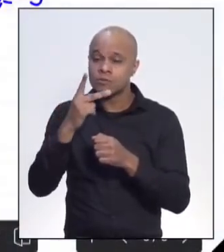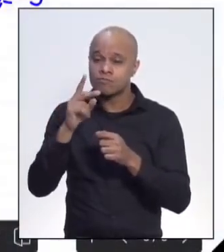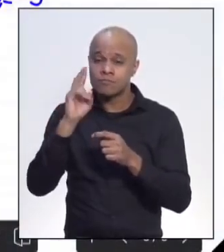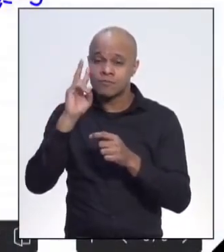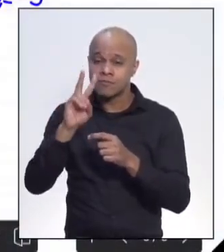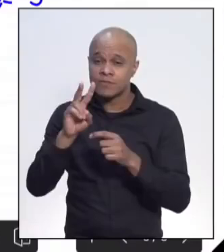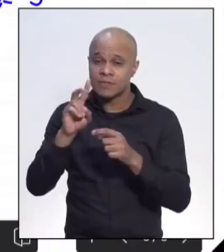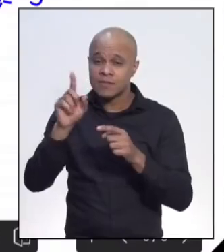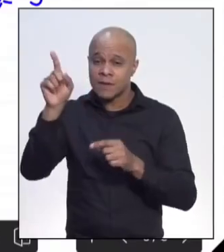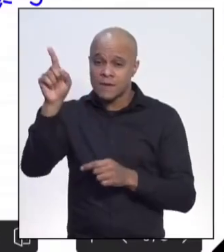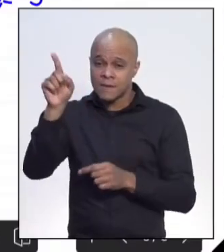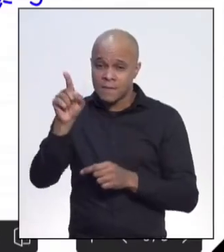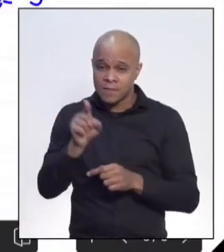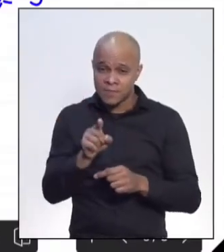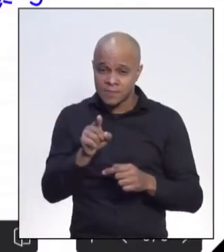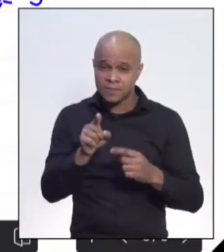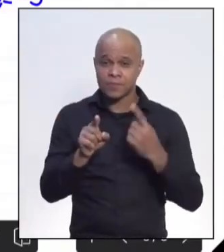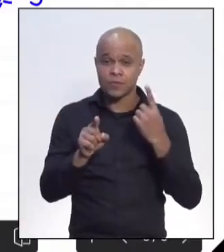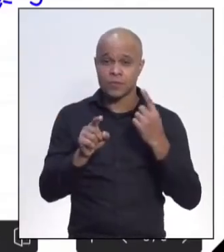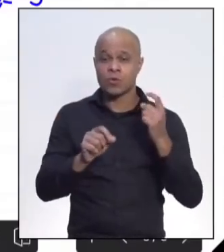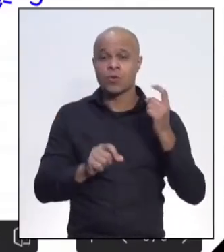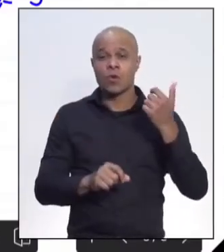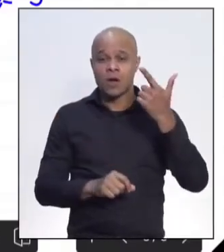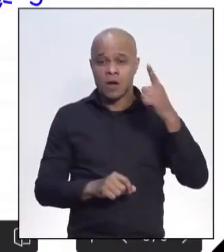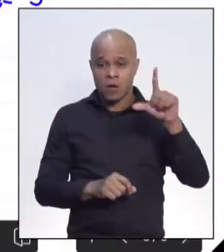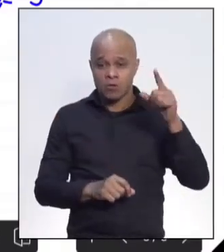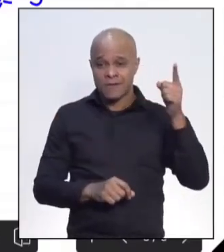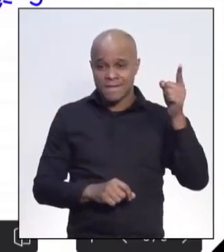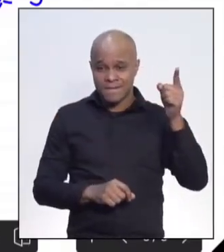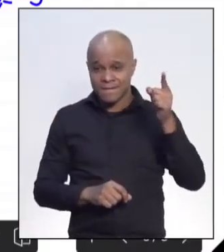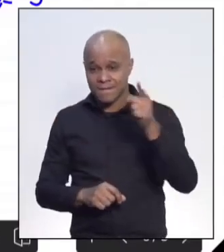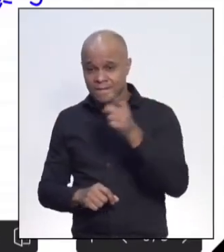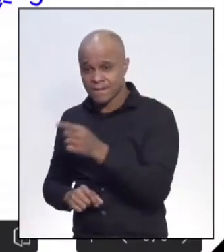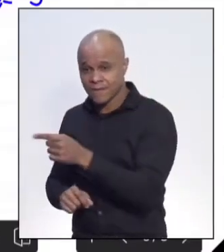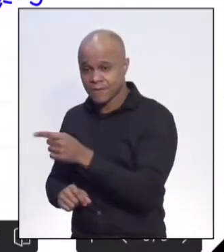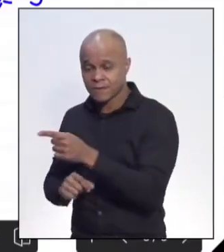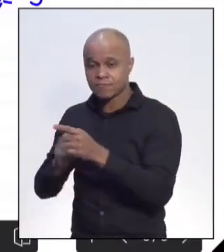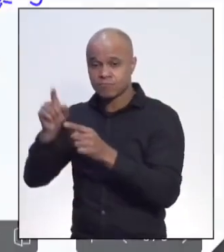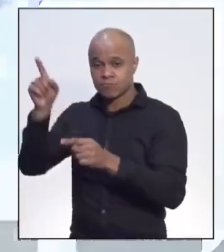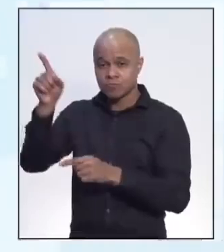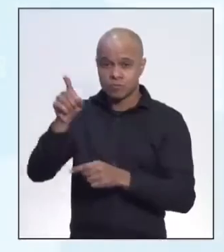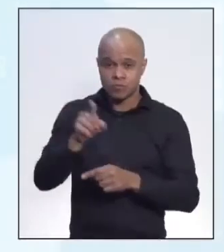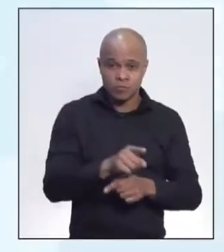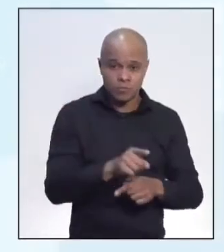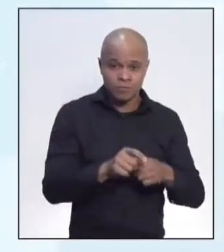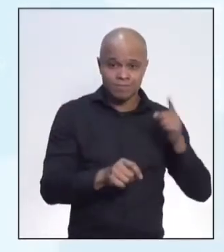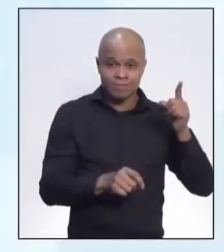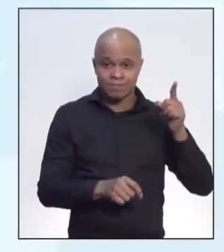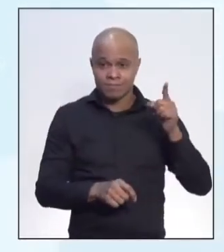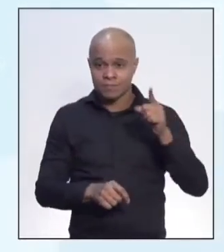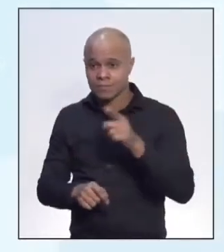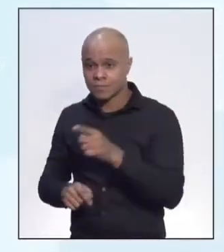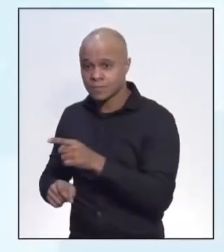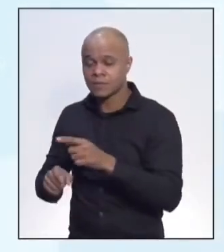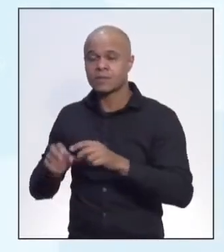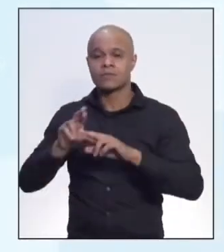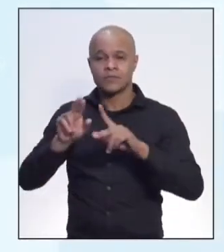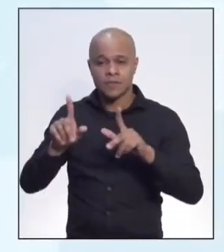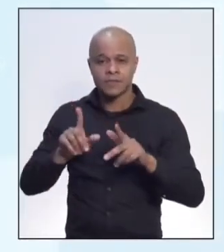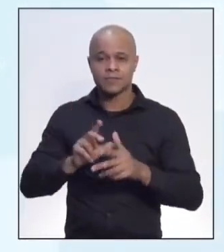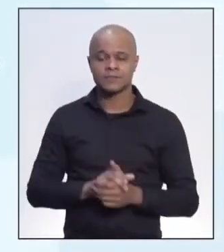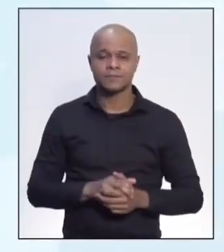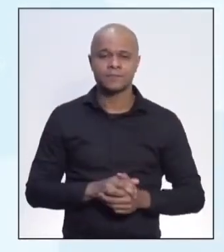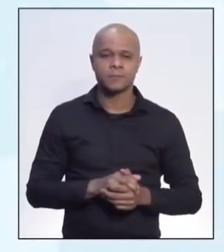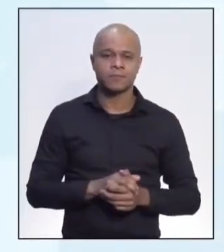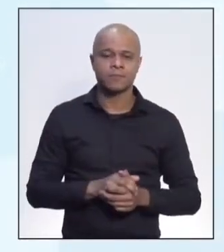em sentidos opostos, não é isso? Então, quando o x é positivo,